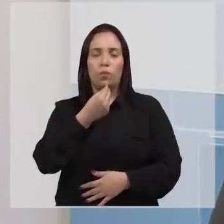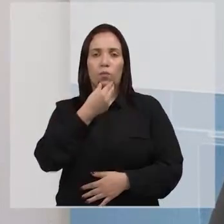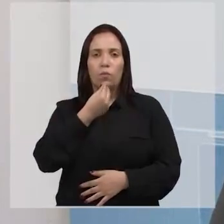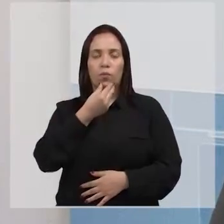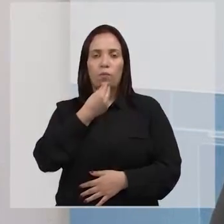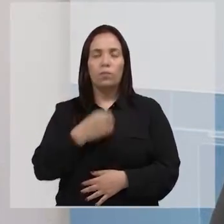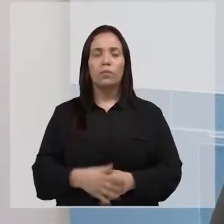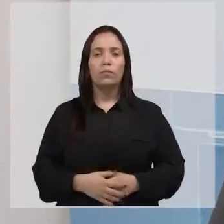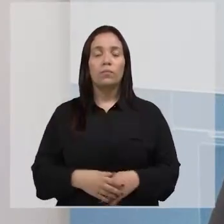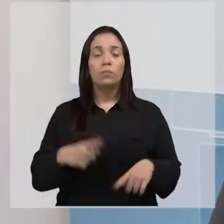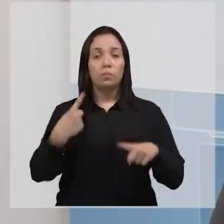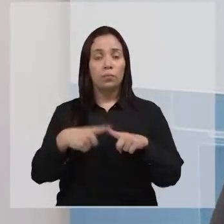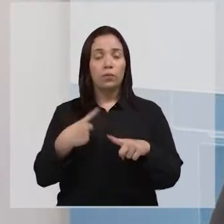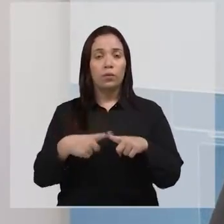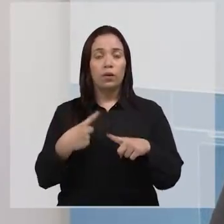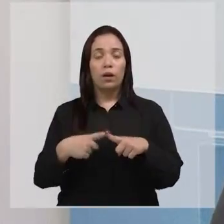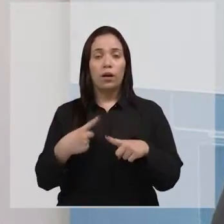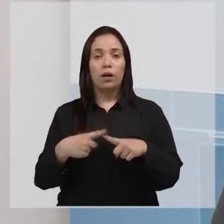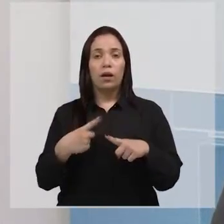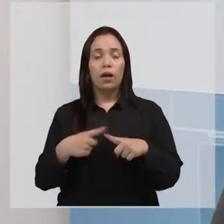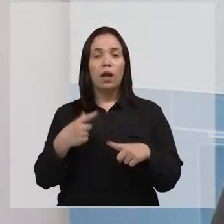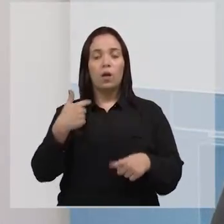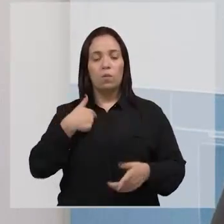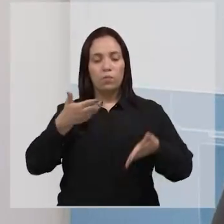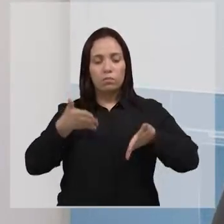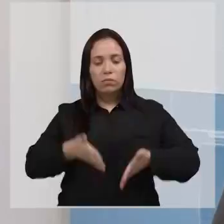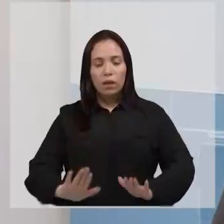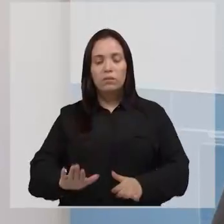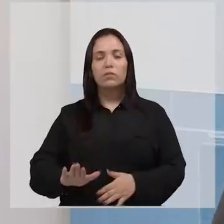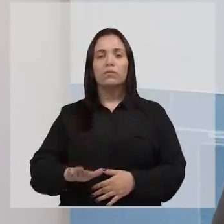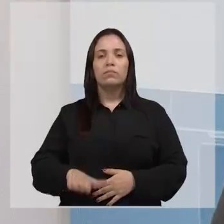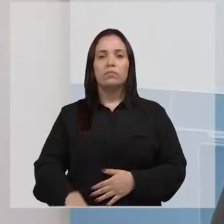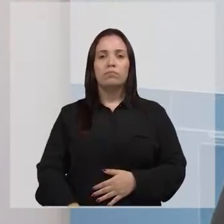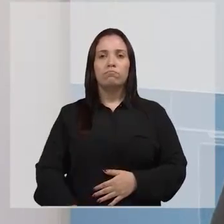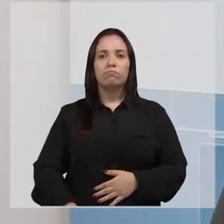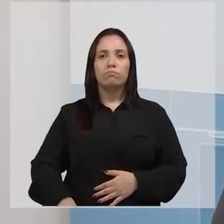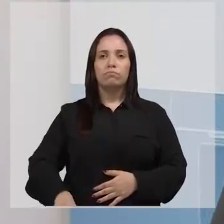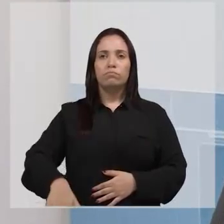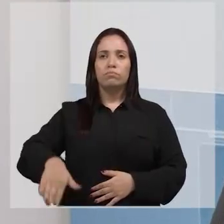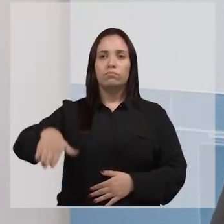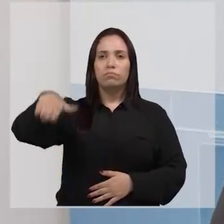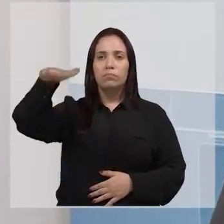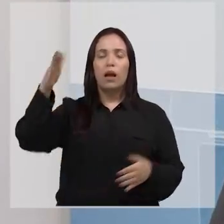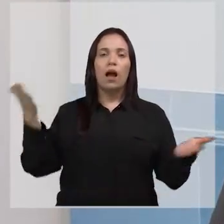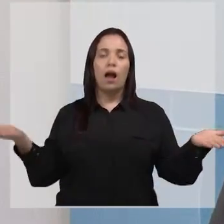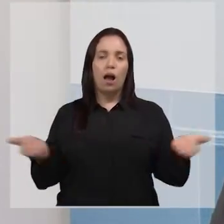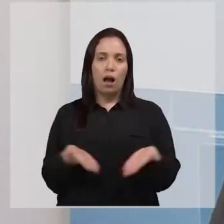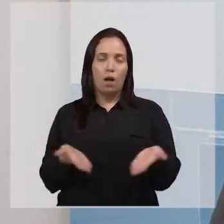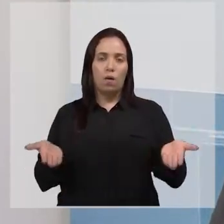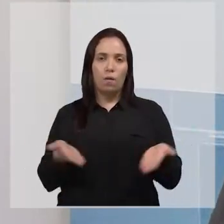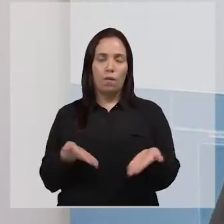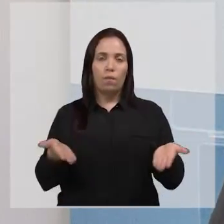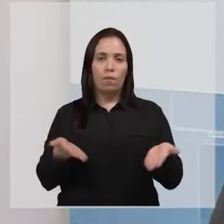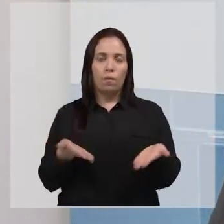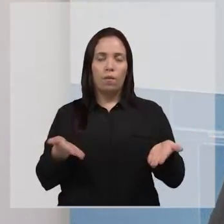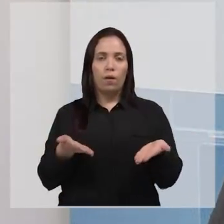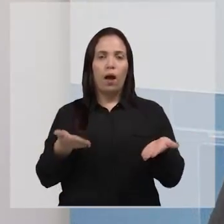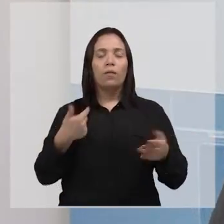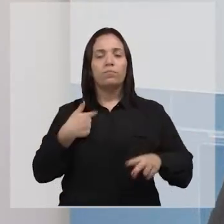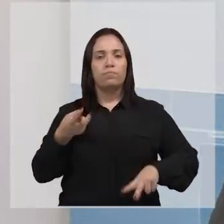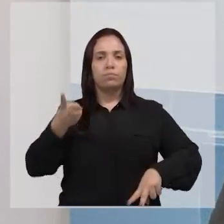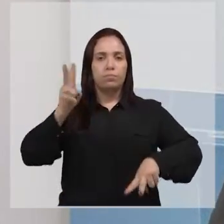Por vocês, valeu a pena nascer, aí que vem. E por vocês, valerá a